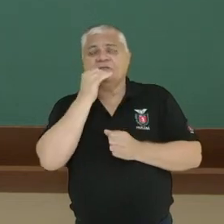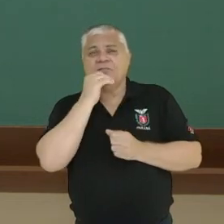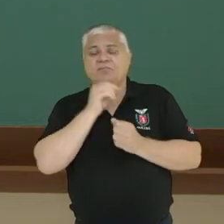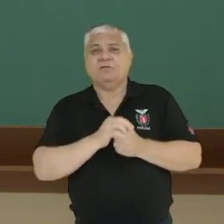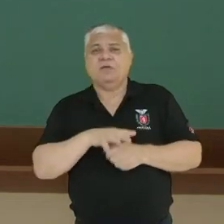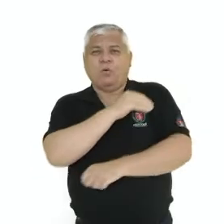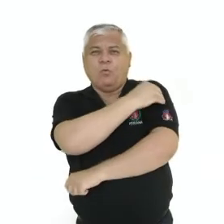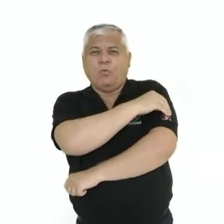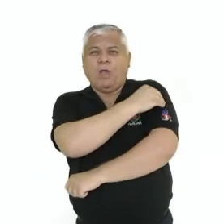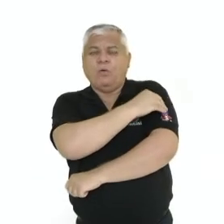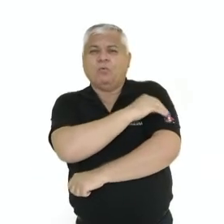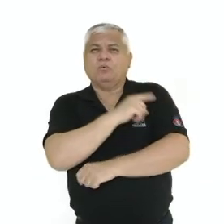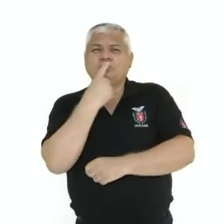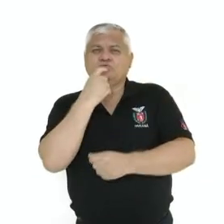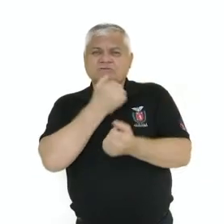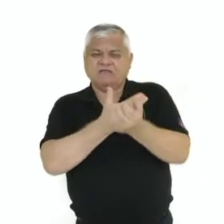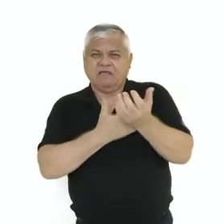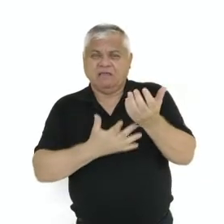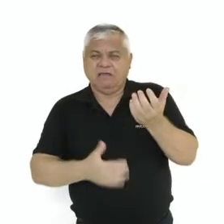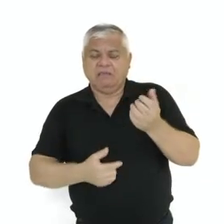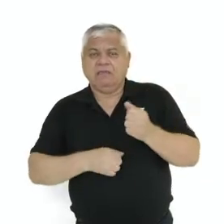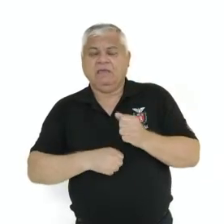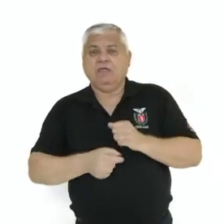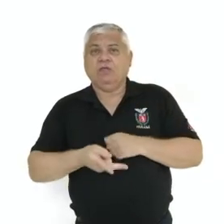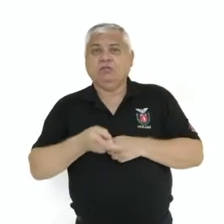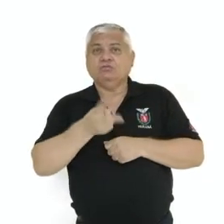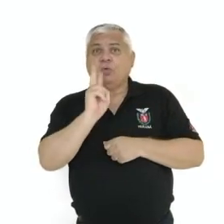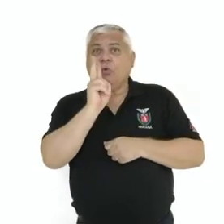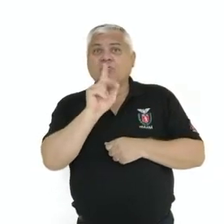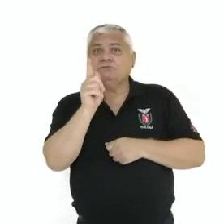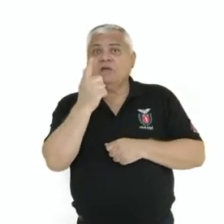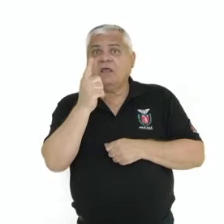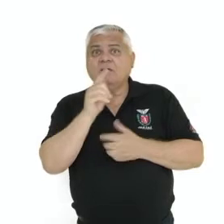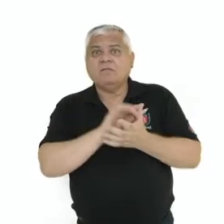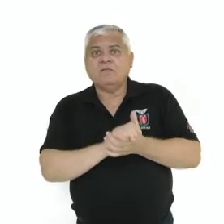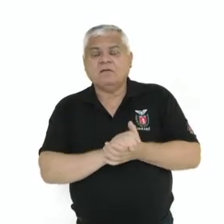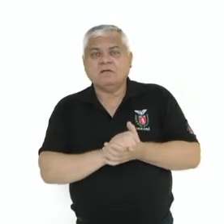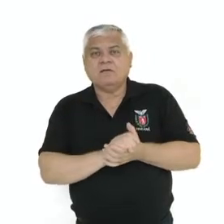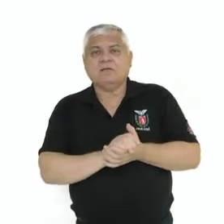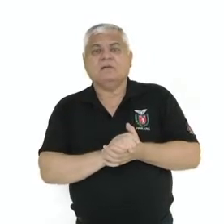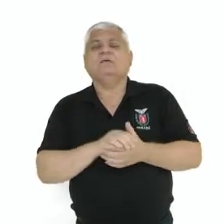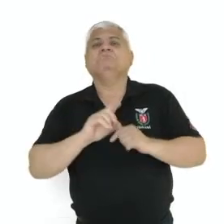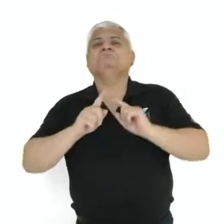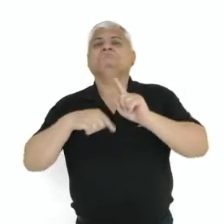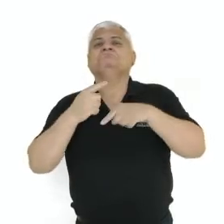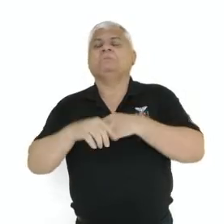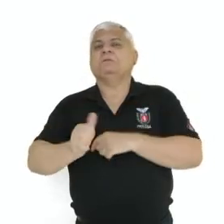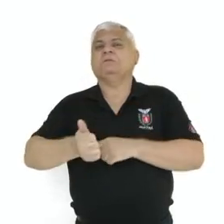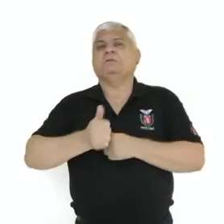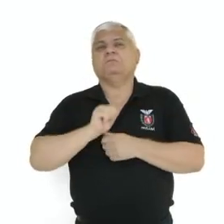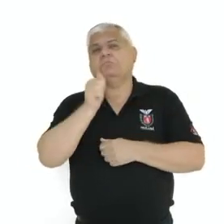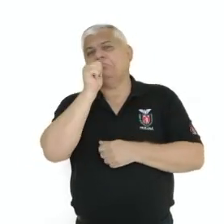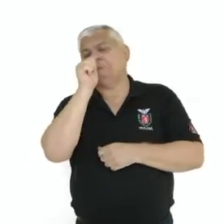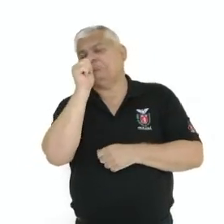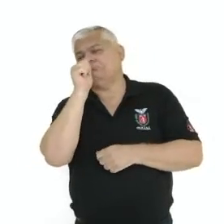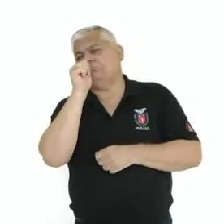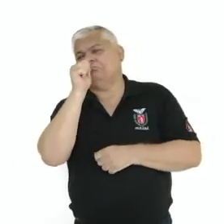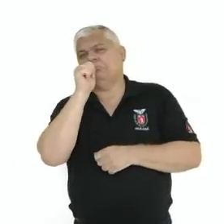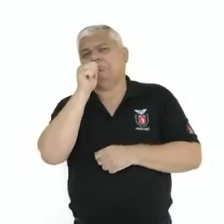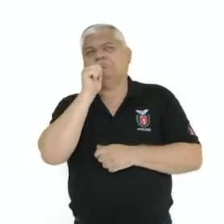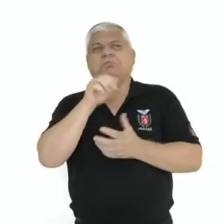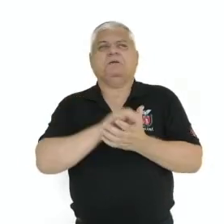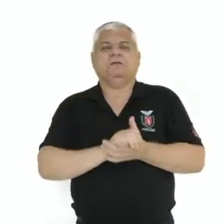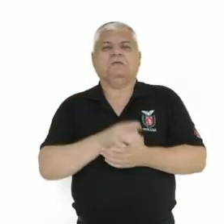de um motorista alcançou o nível de 2 gramas por litro, logo depois de ter bebido uma considerável